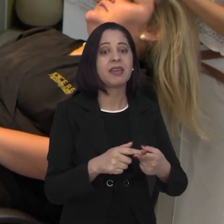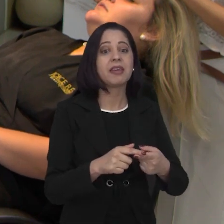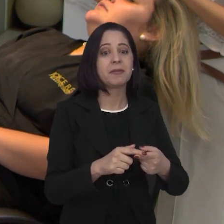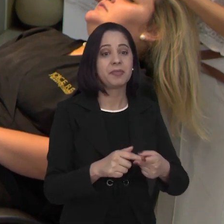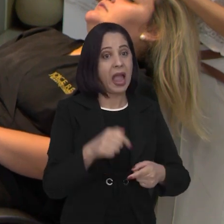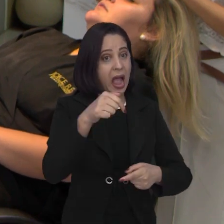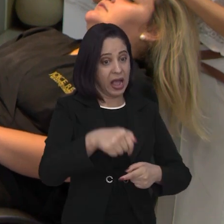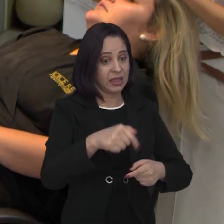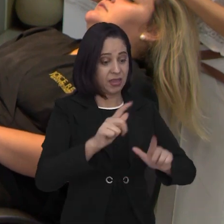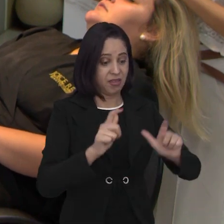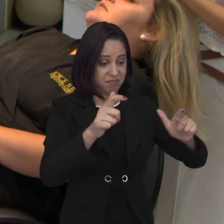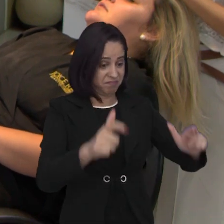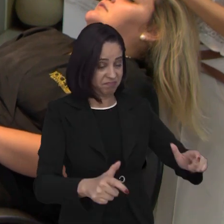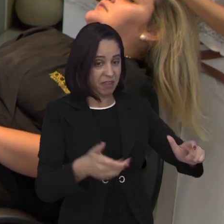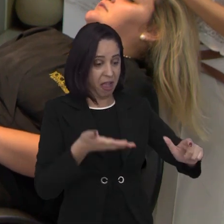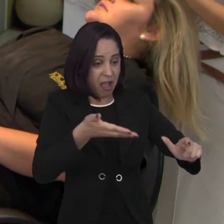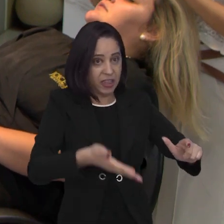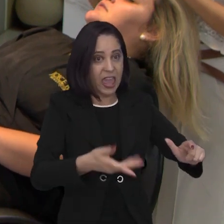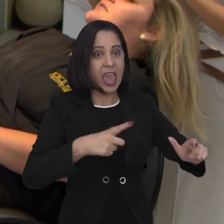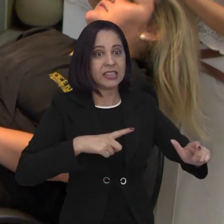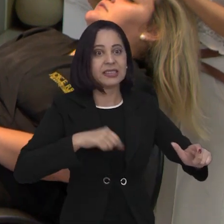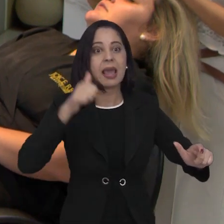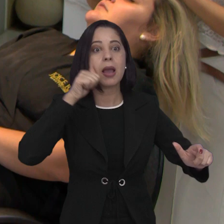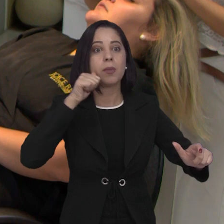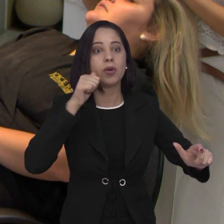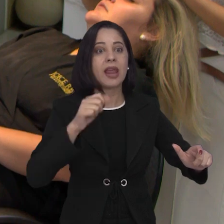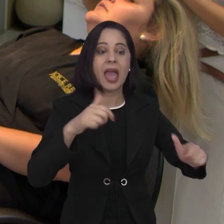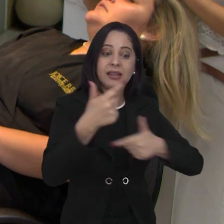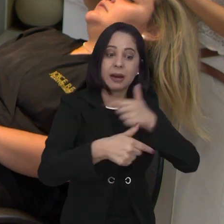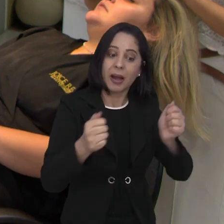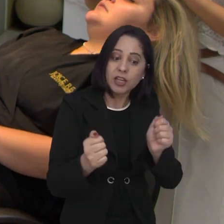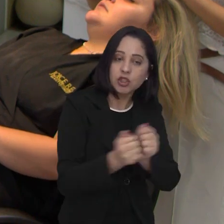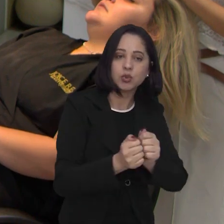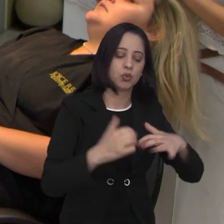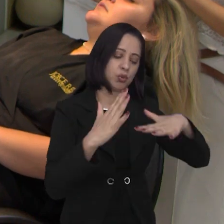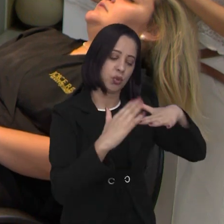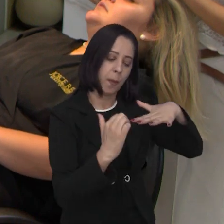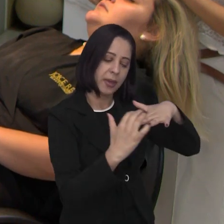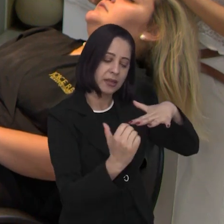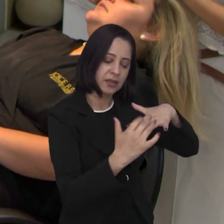famílias aqui no salão também, né? Que eu tenho as meninas que trabalham comigo, unha,